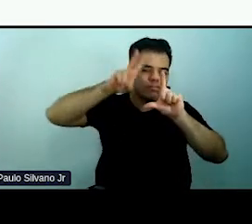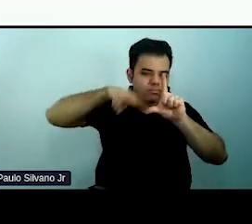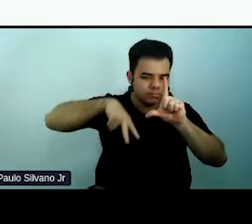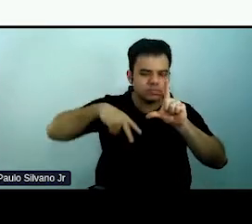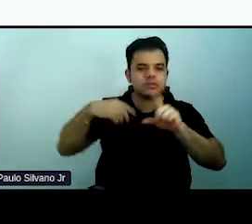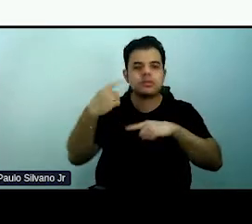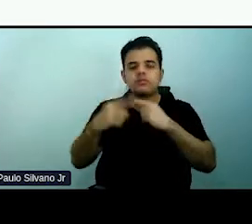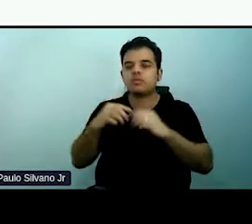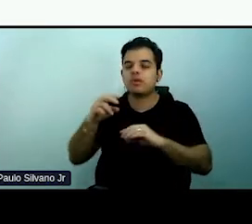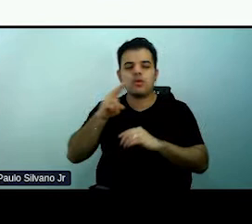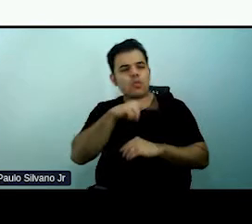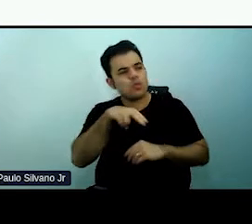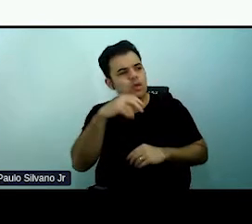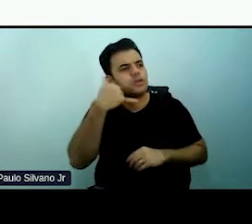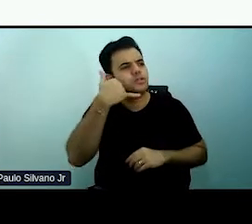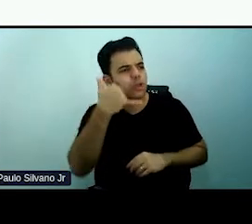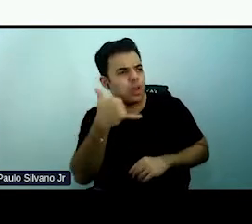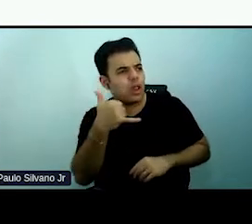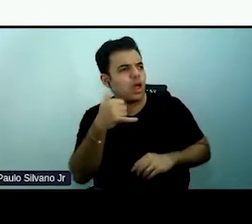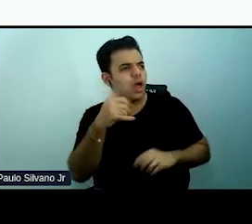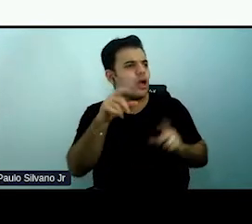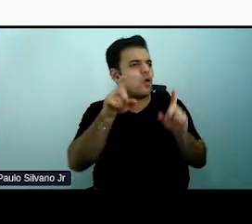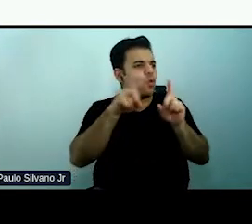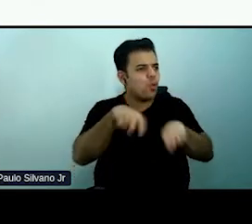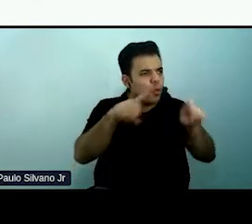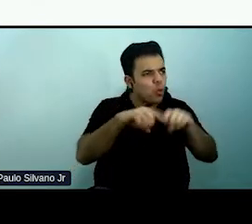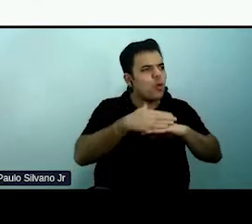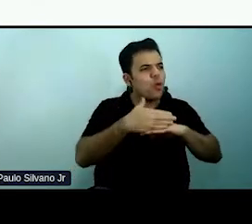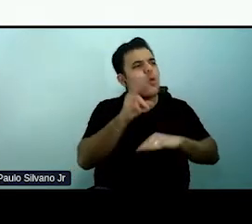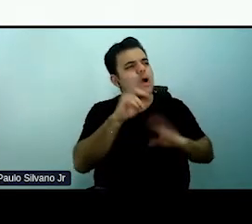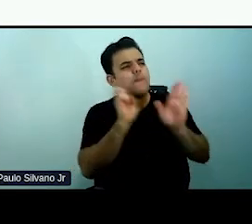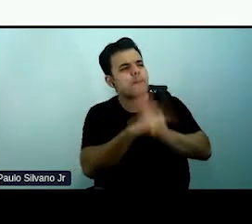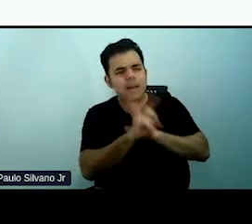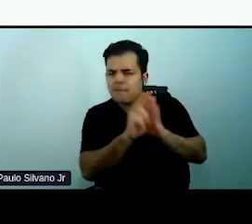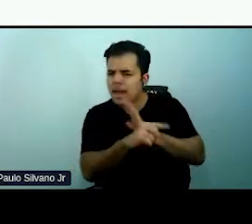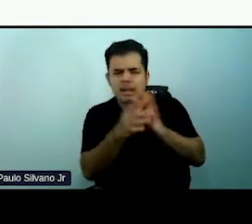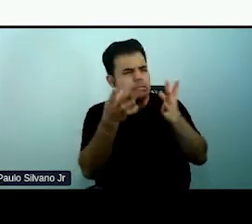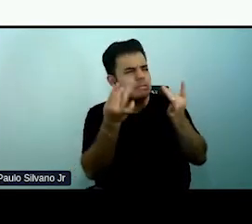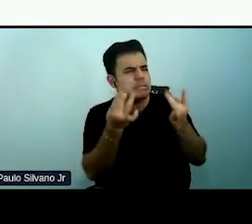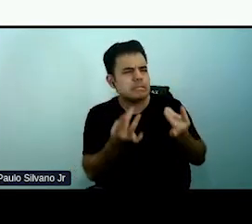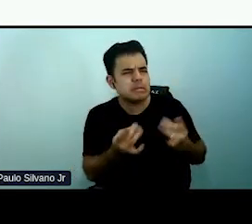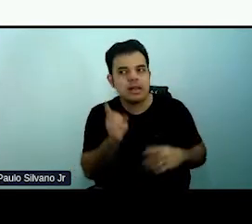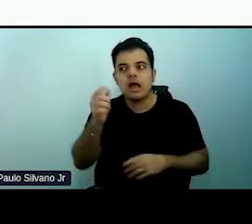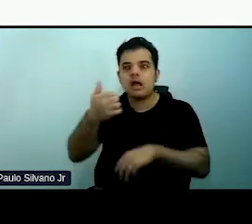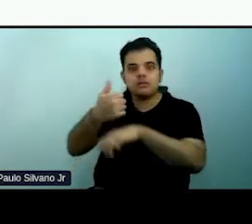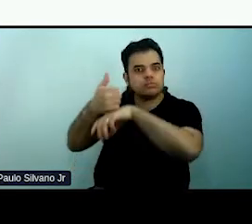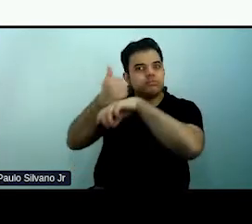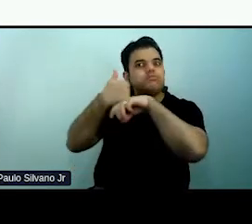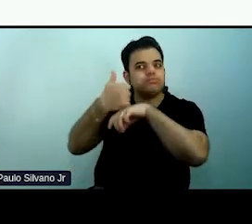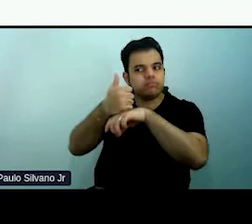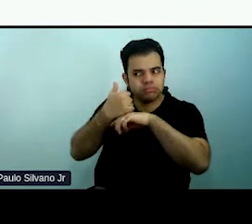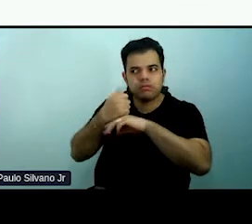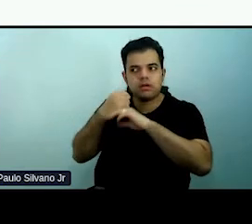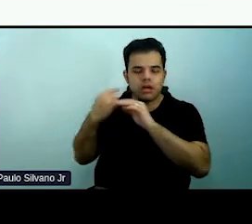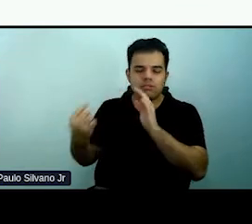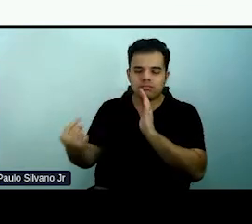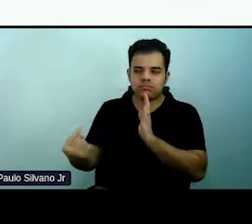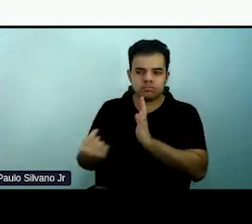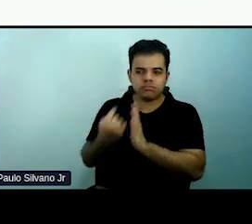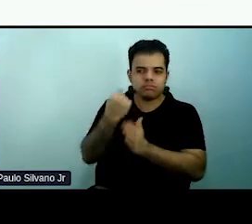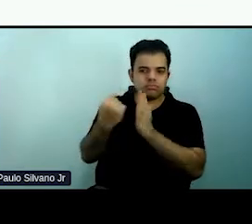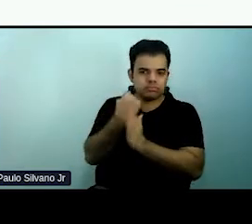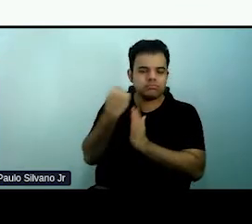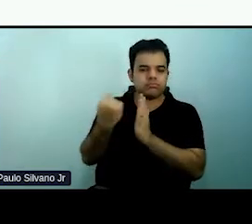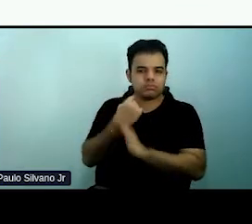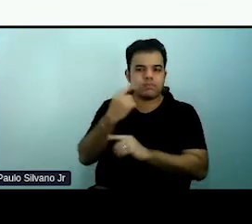de equipamento, celular, computador. Então, tudo isso foi abordado com a especialista e ela tocou isso internamente. E